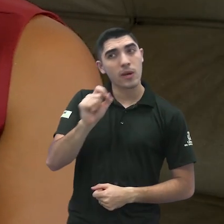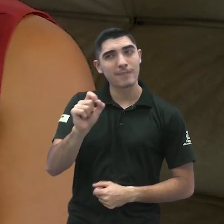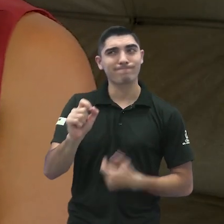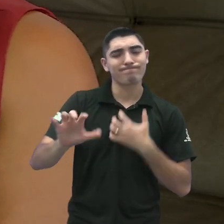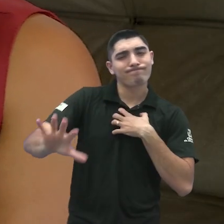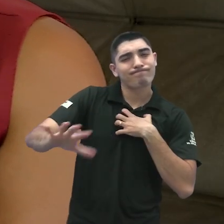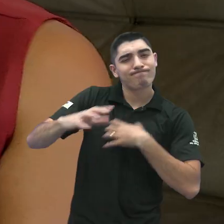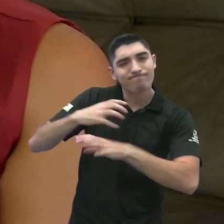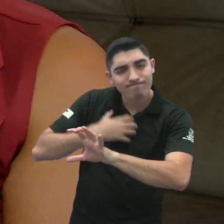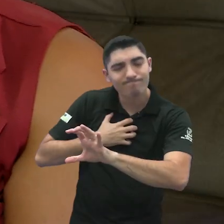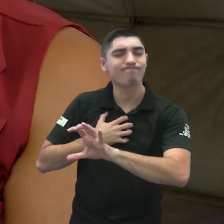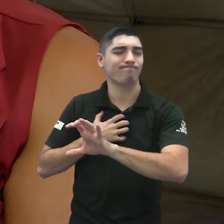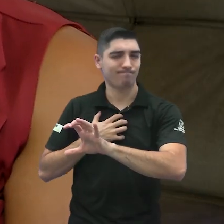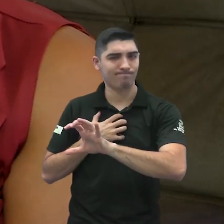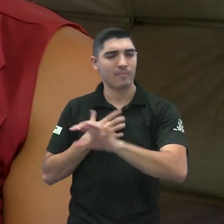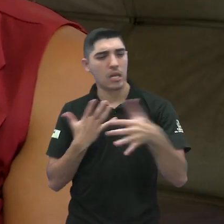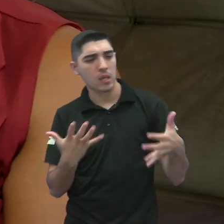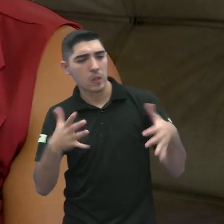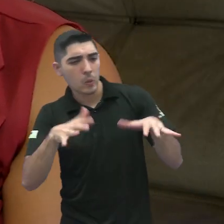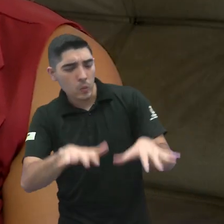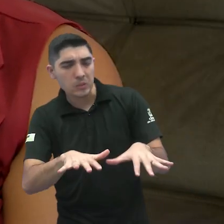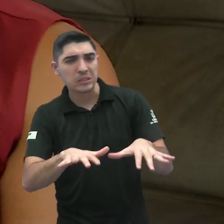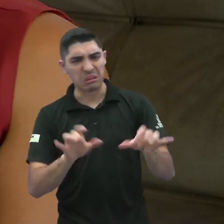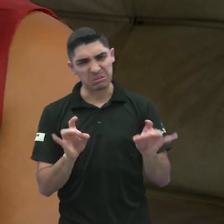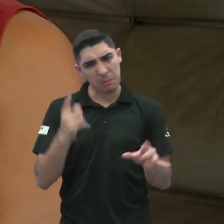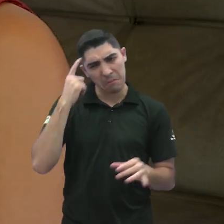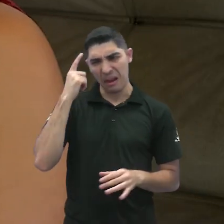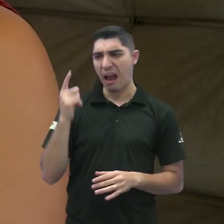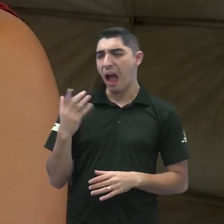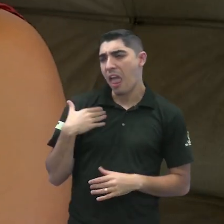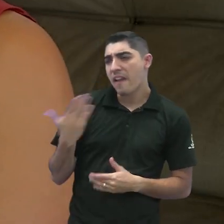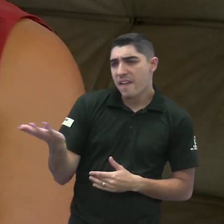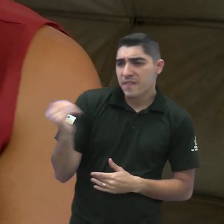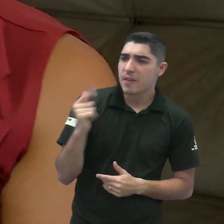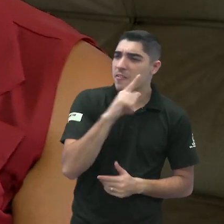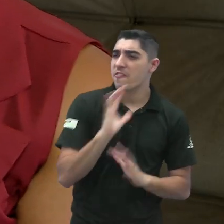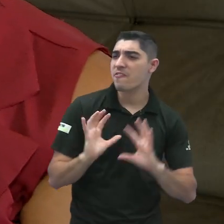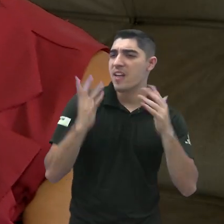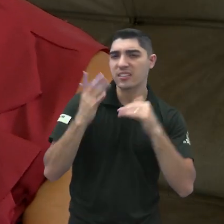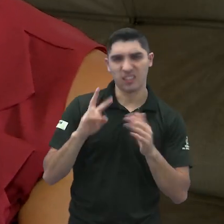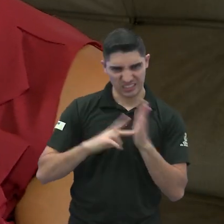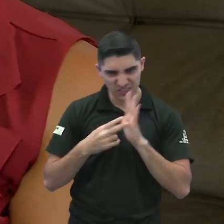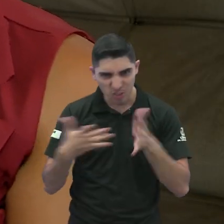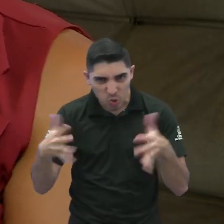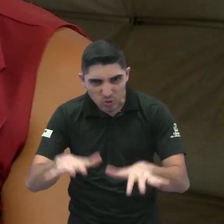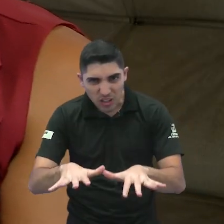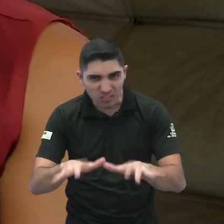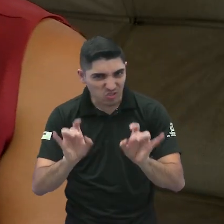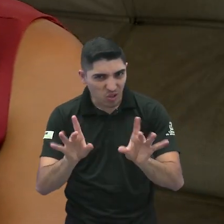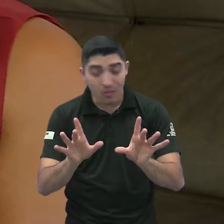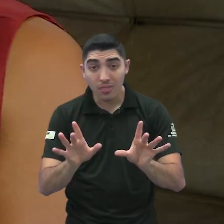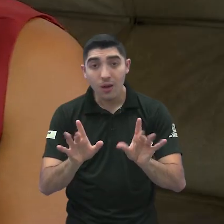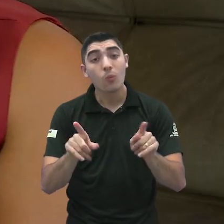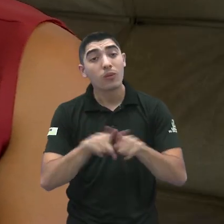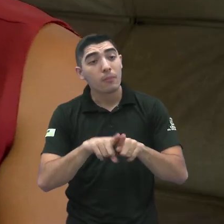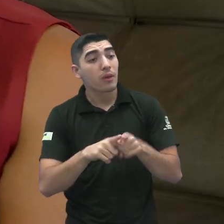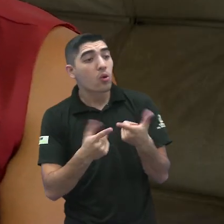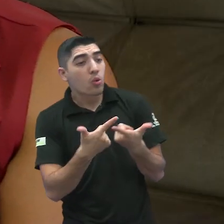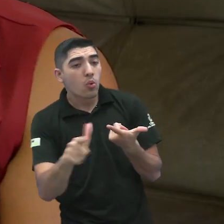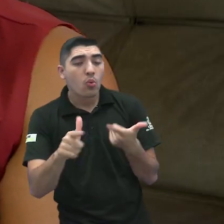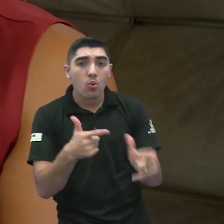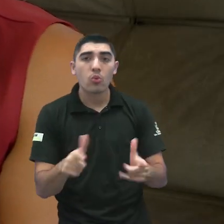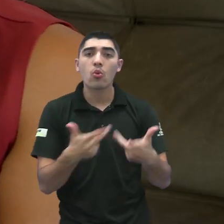pensar no próximo, falar de inclusão, não é só vou chamar ele para ir numa festa de aniversário, é pensar nesses